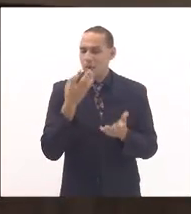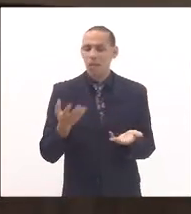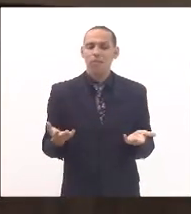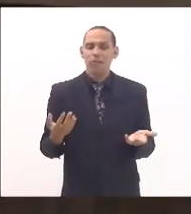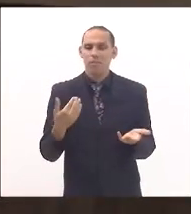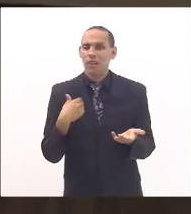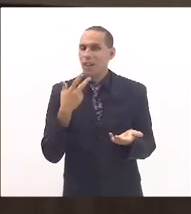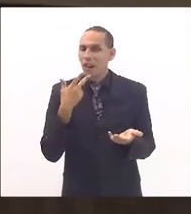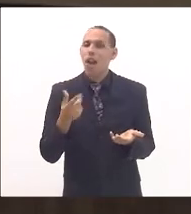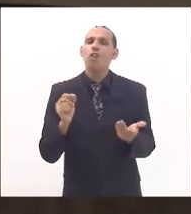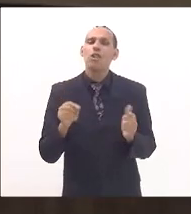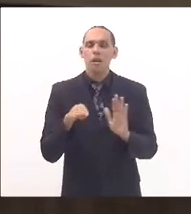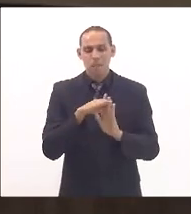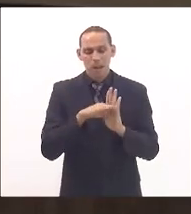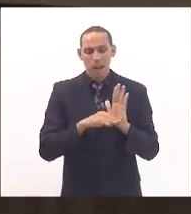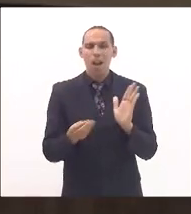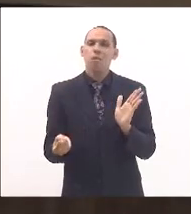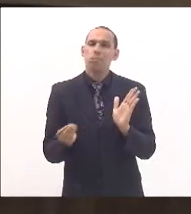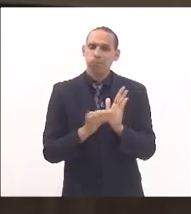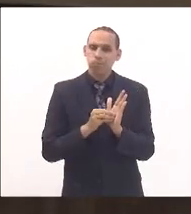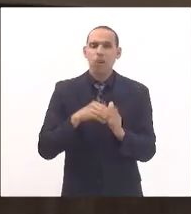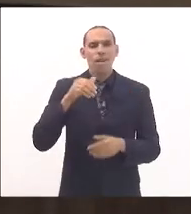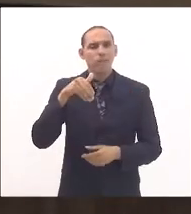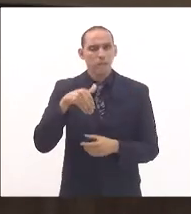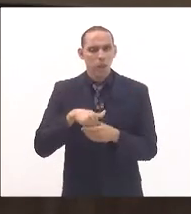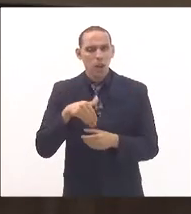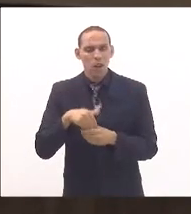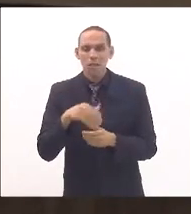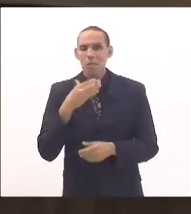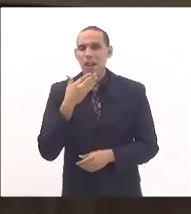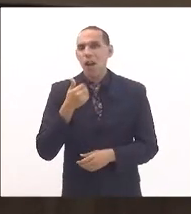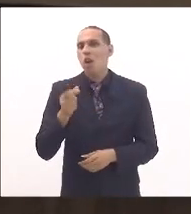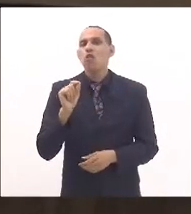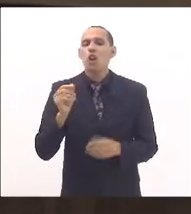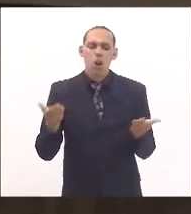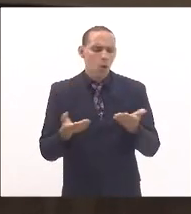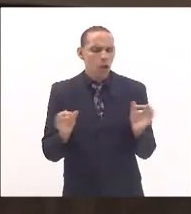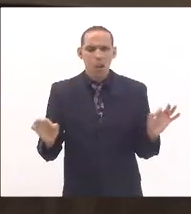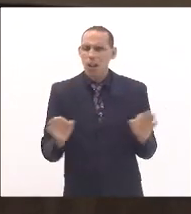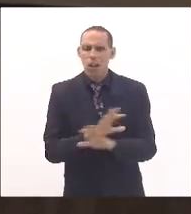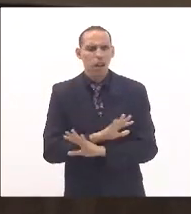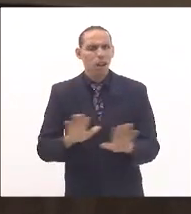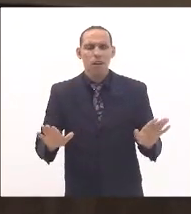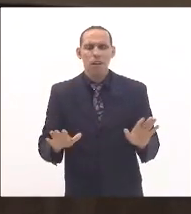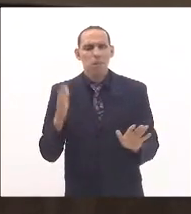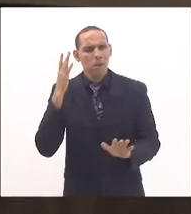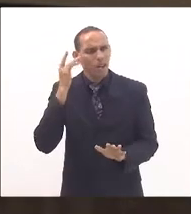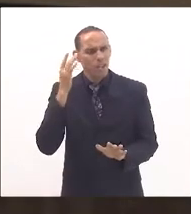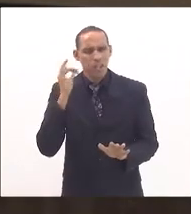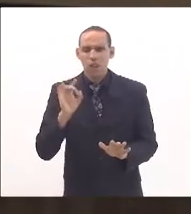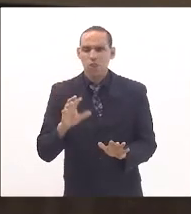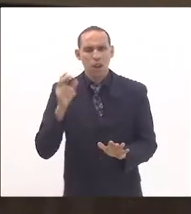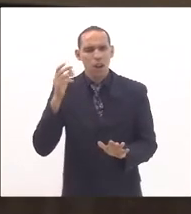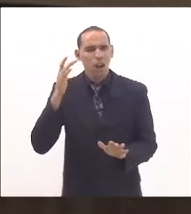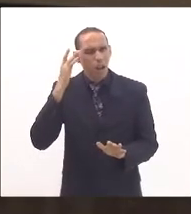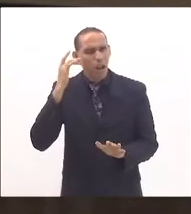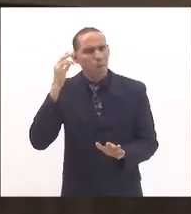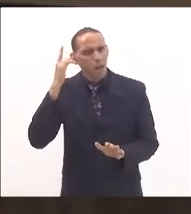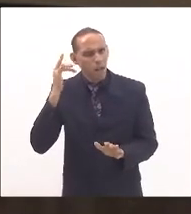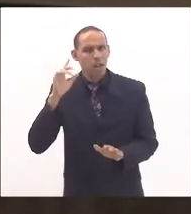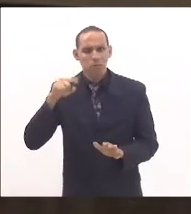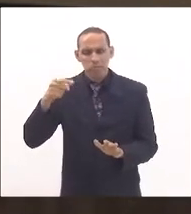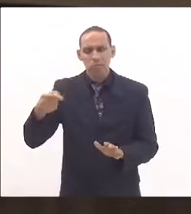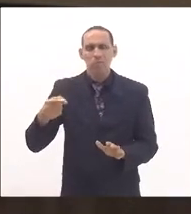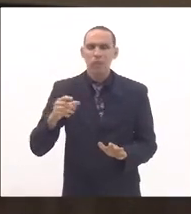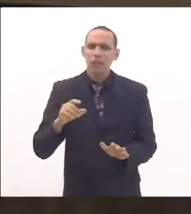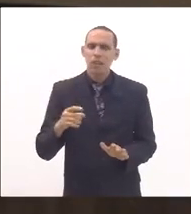disse que tinha que entrar em pauta, votar, se preferencialmente acabar hoje, ou acabar amanhã, depois da manhã, que está sujeito aos mesmos